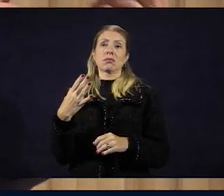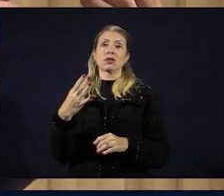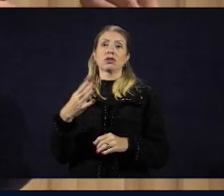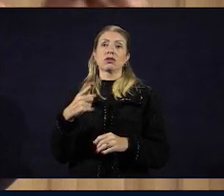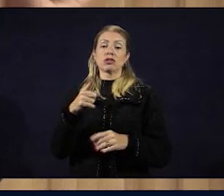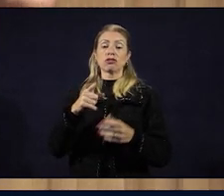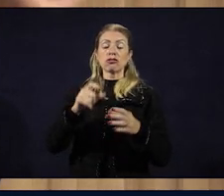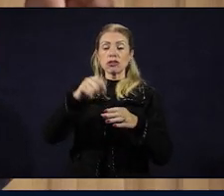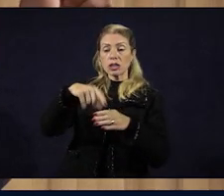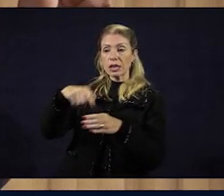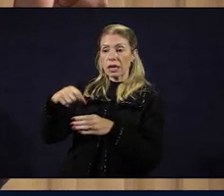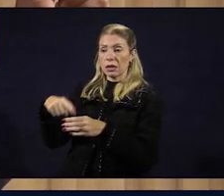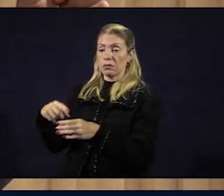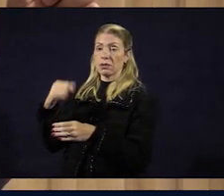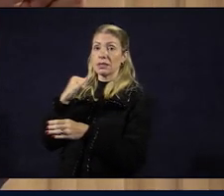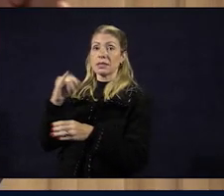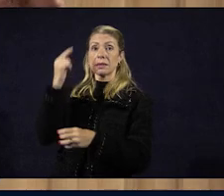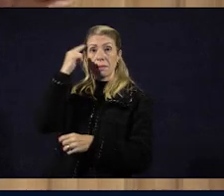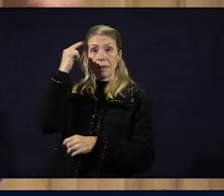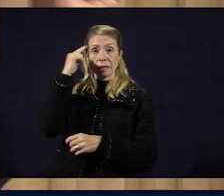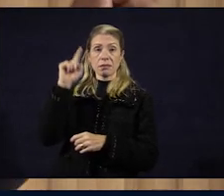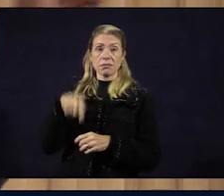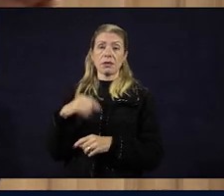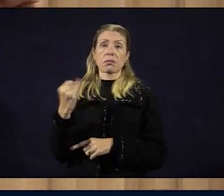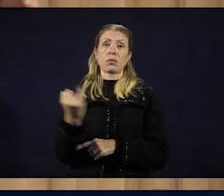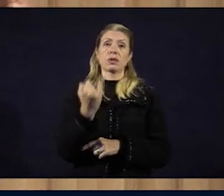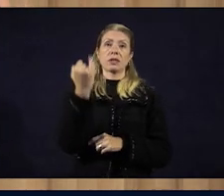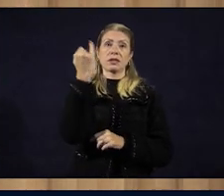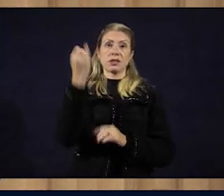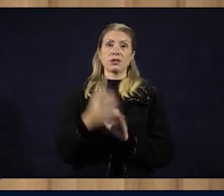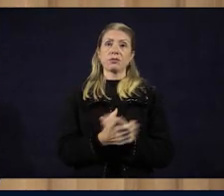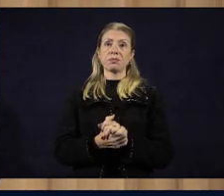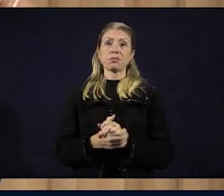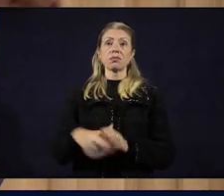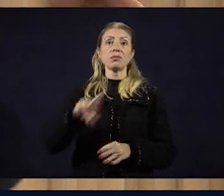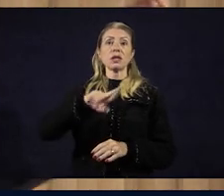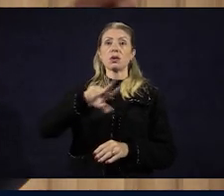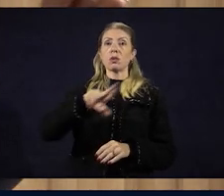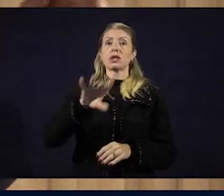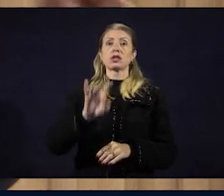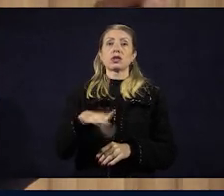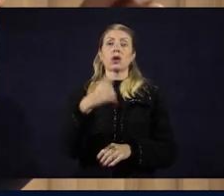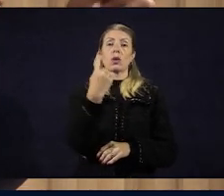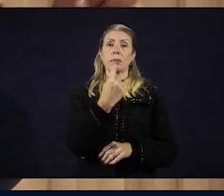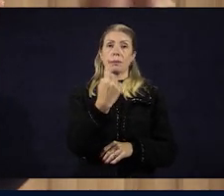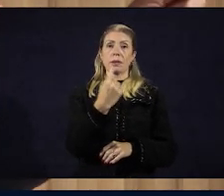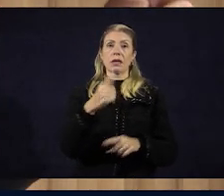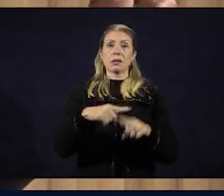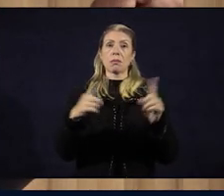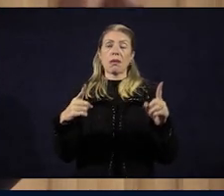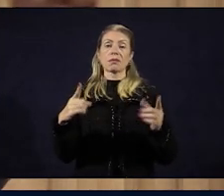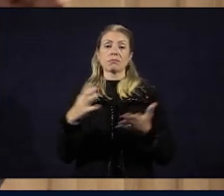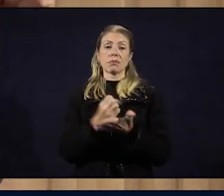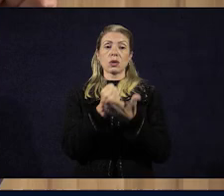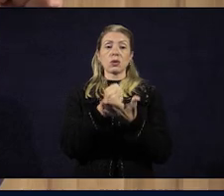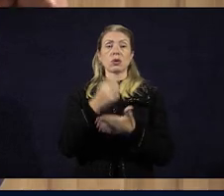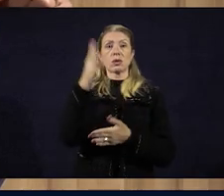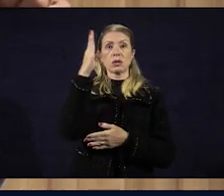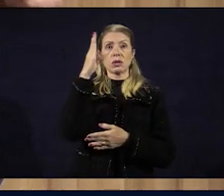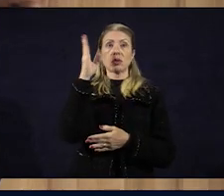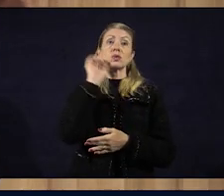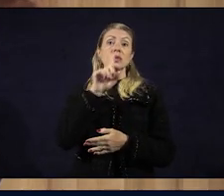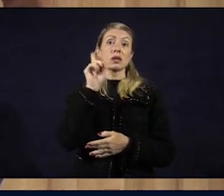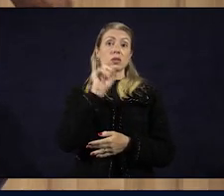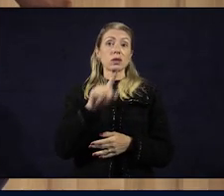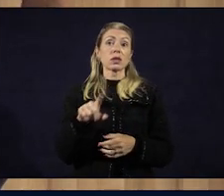do ponto de vista global. Então, esse é um fator importante. Ele não só é o primeiro, né, tomou a posição dos Estados Unidos há 1, 2 anos